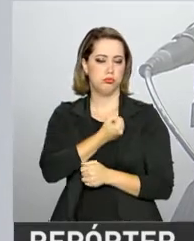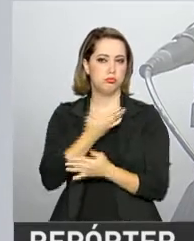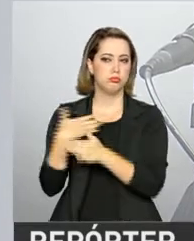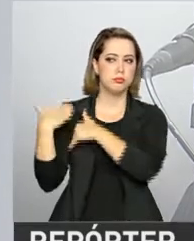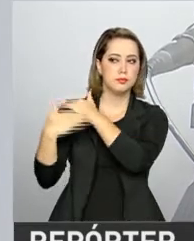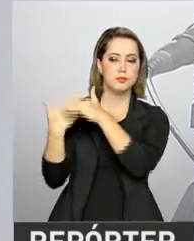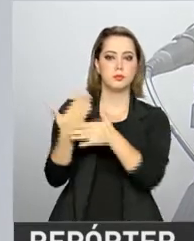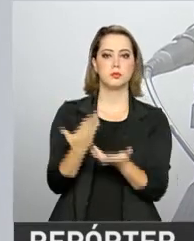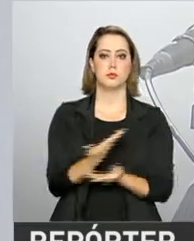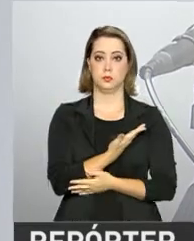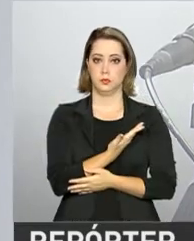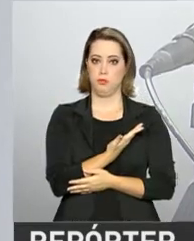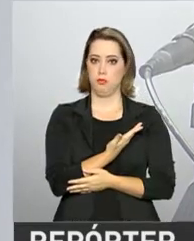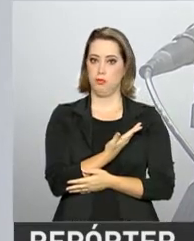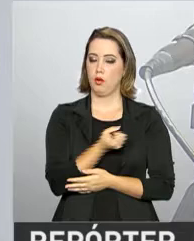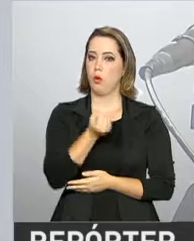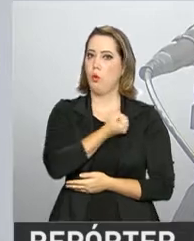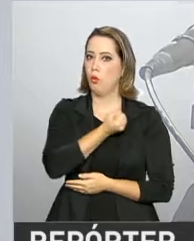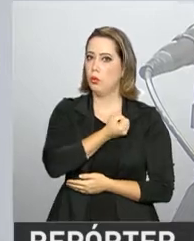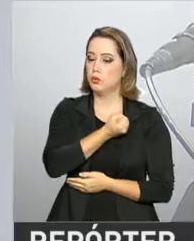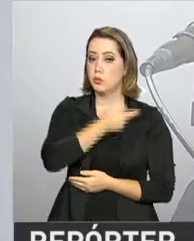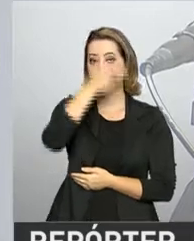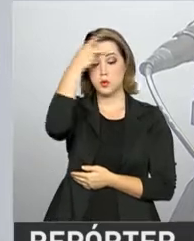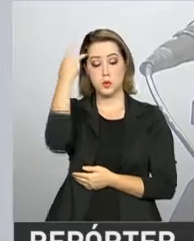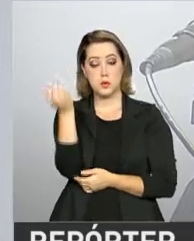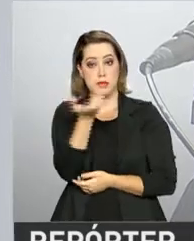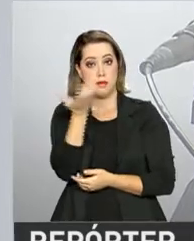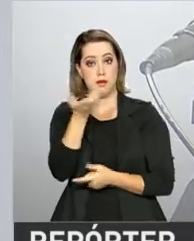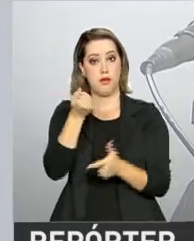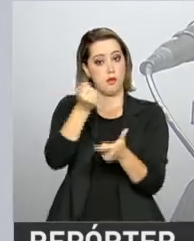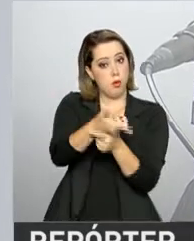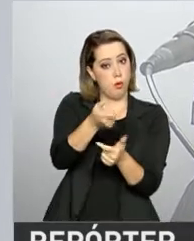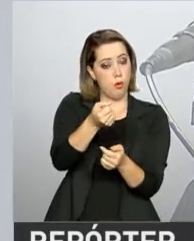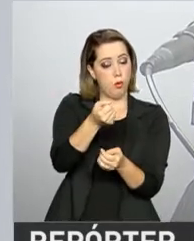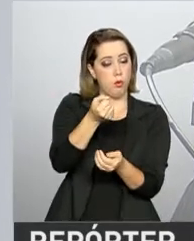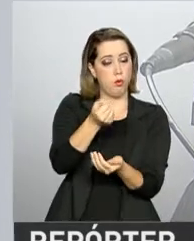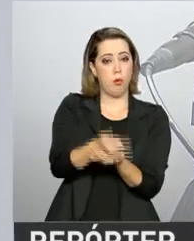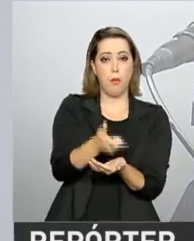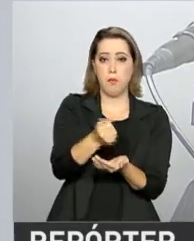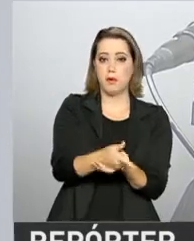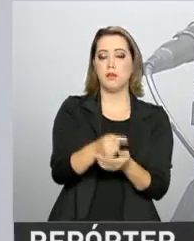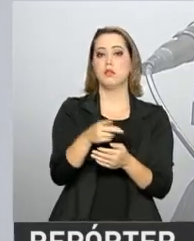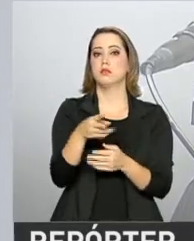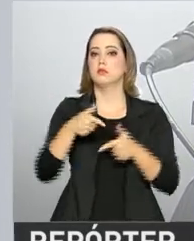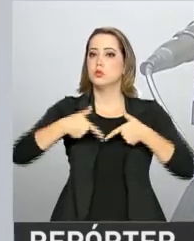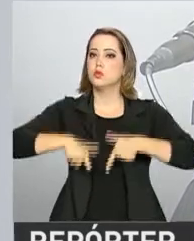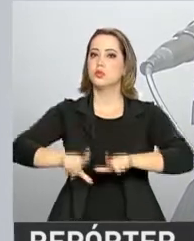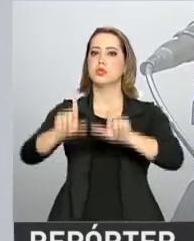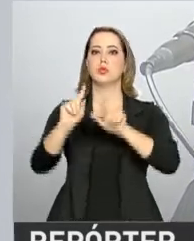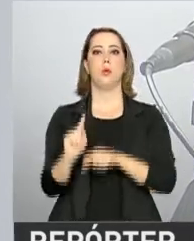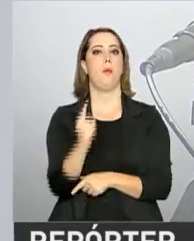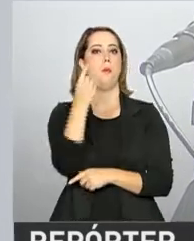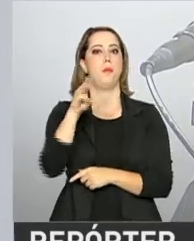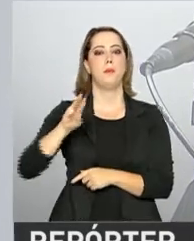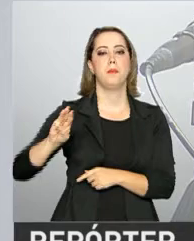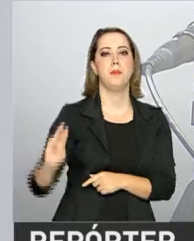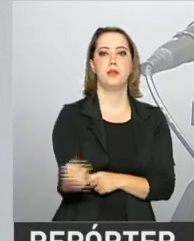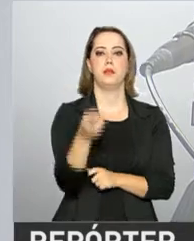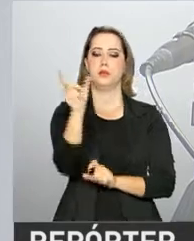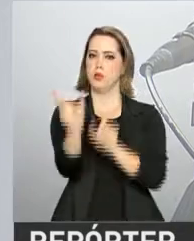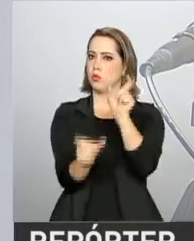de investidores tendo o programa de tesouro direto se aproxima de um milhão duzentos livros 1 milhão em 90 em